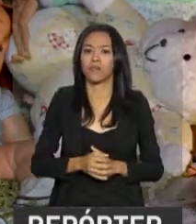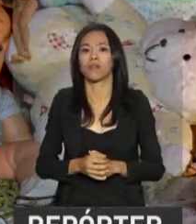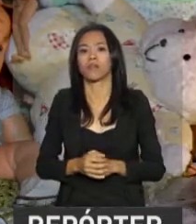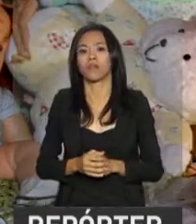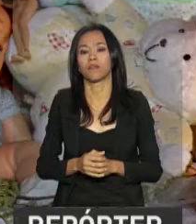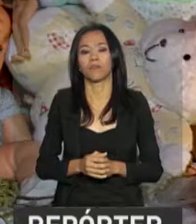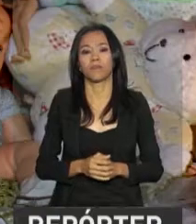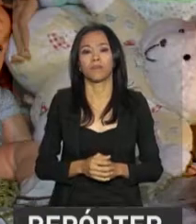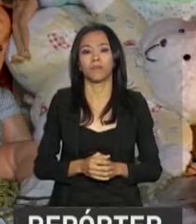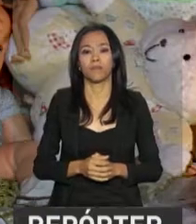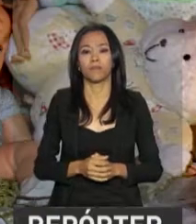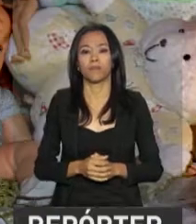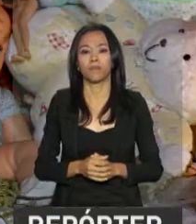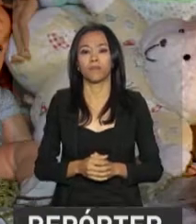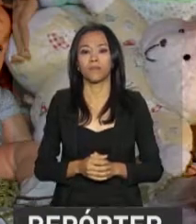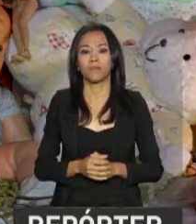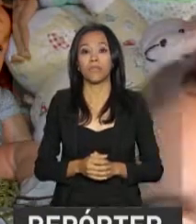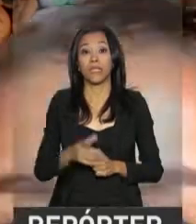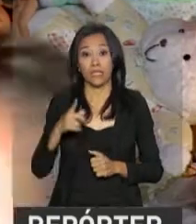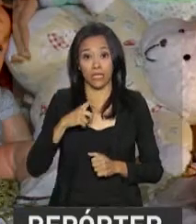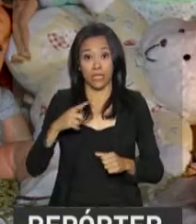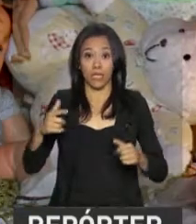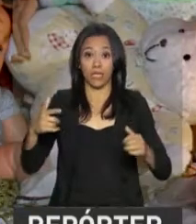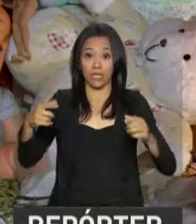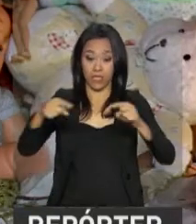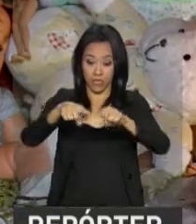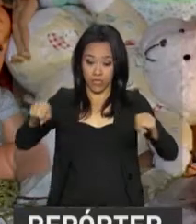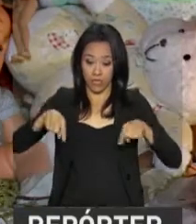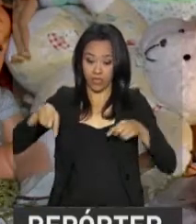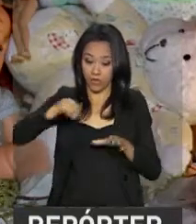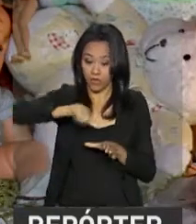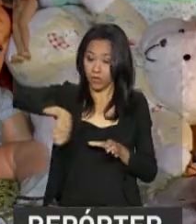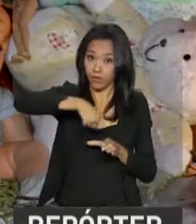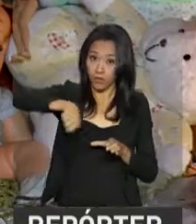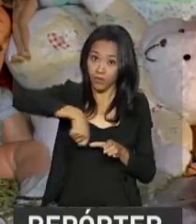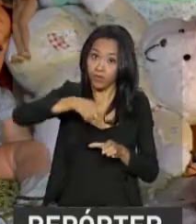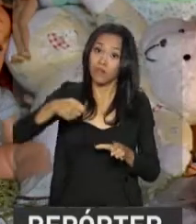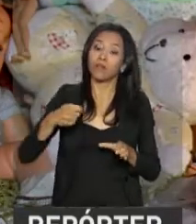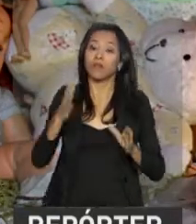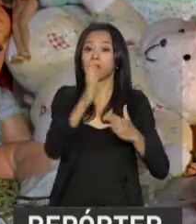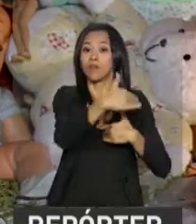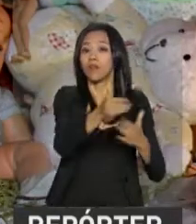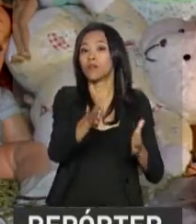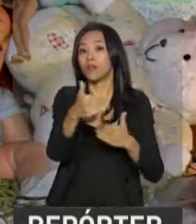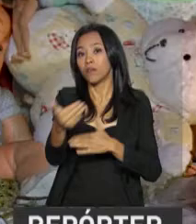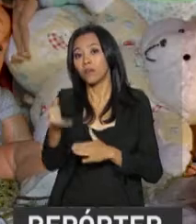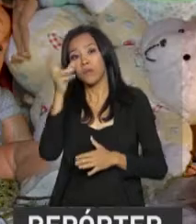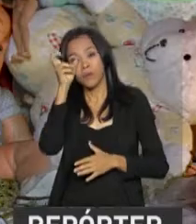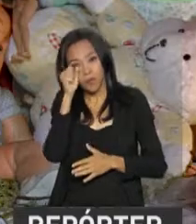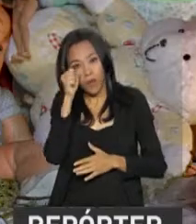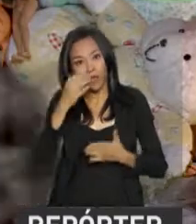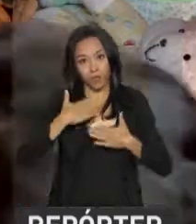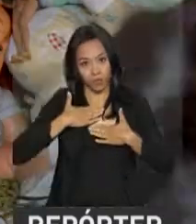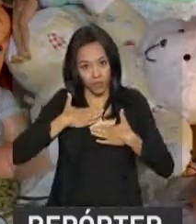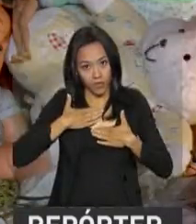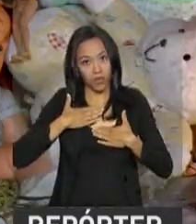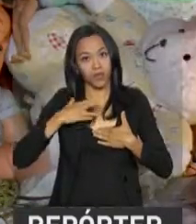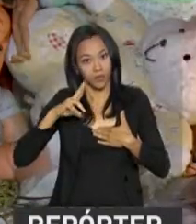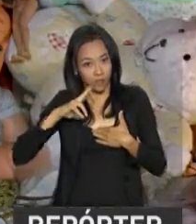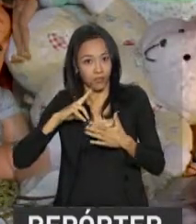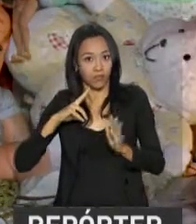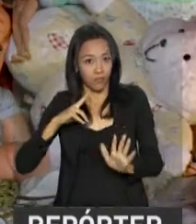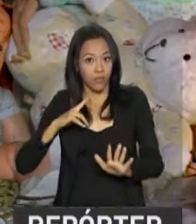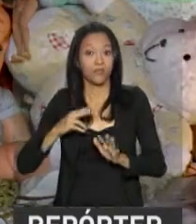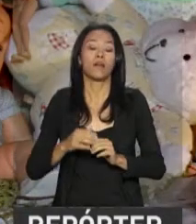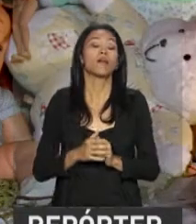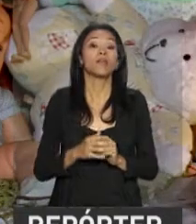é a cozinha de quadra 14 cada meu quarto eu tenho a opinião que tenho capacidade